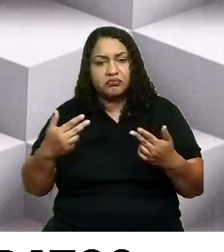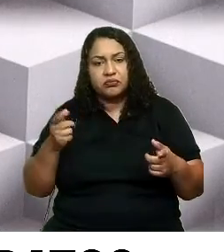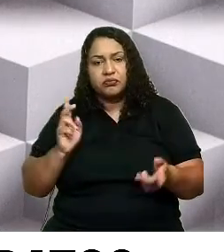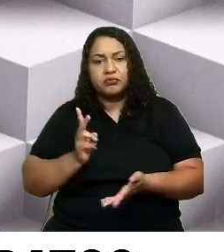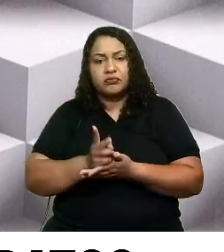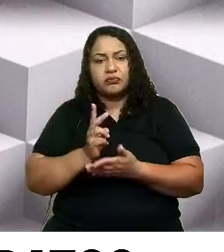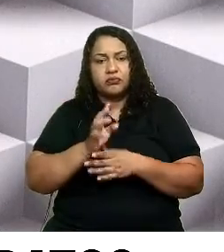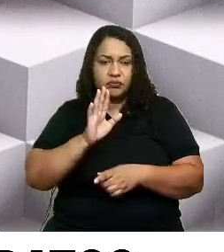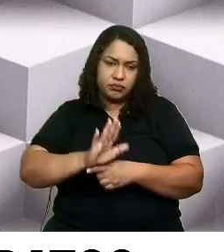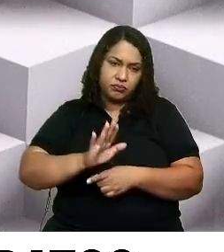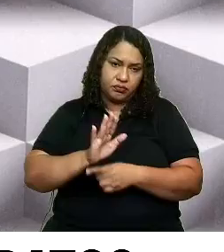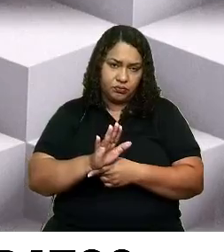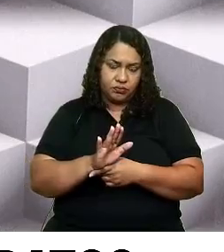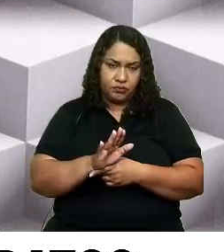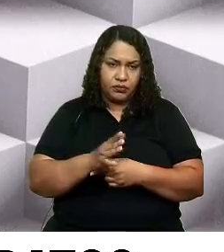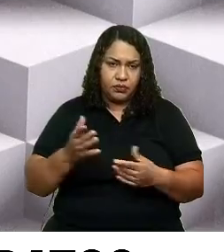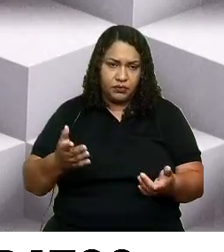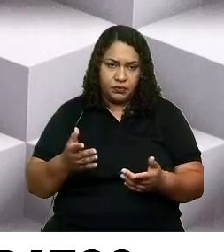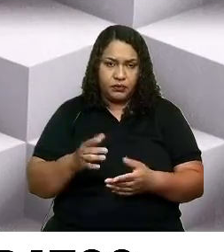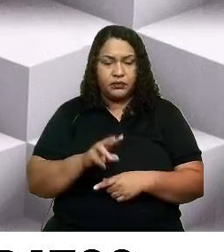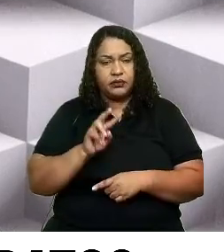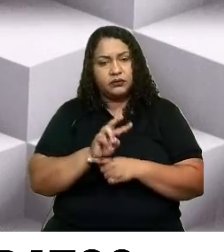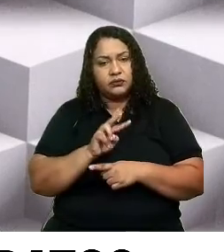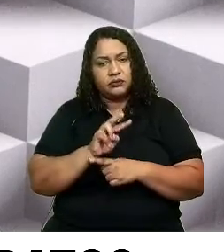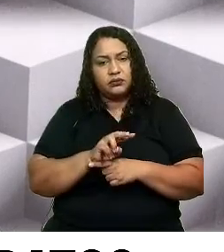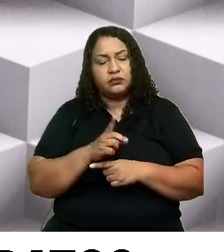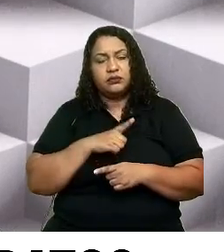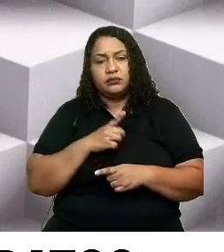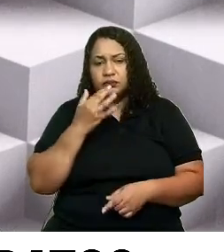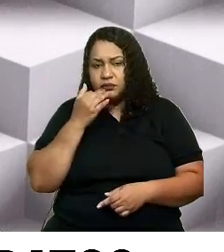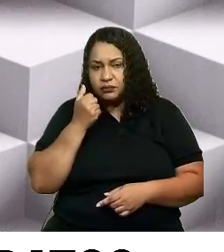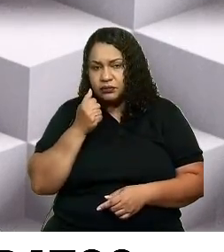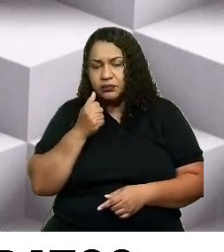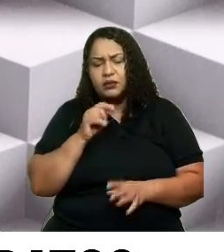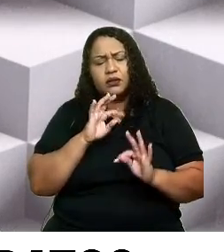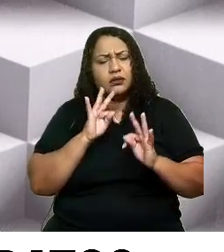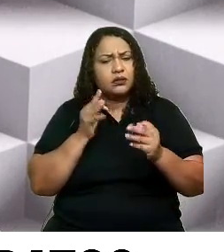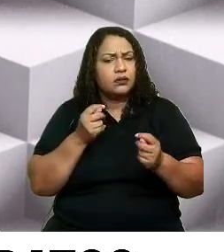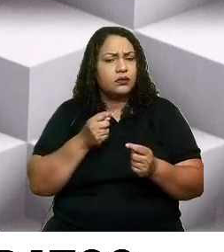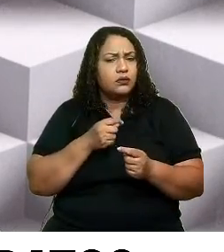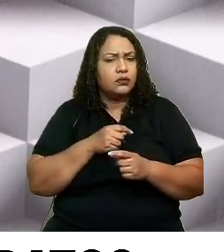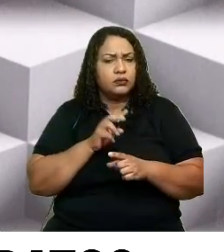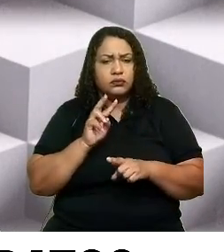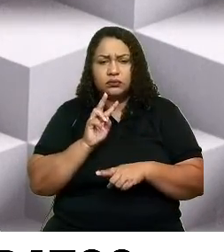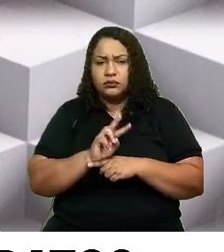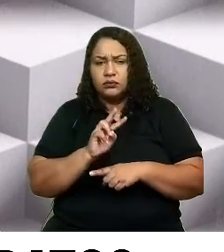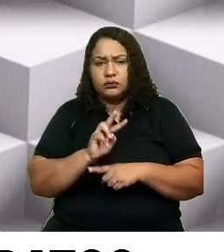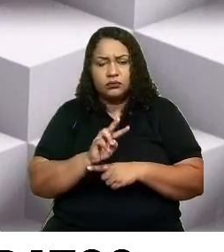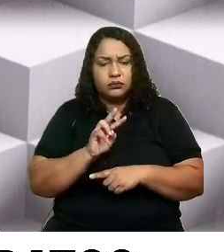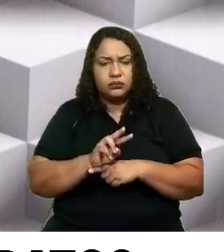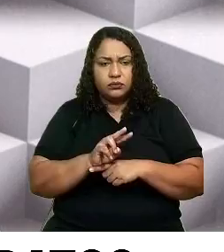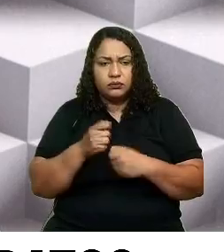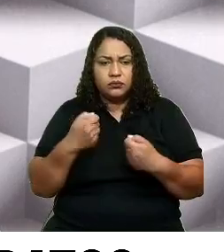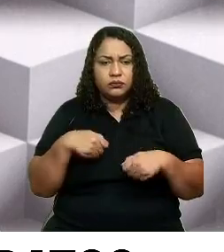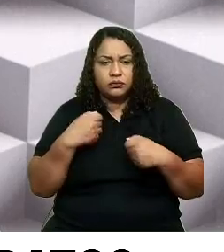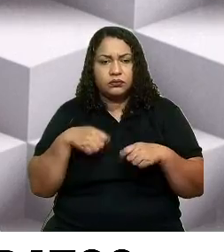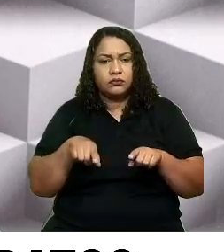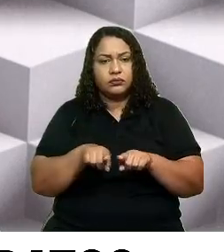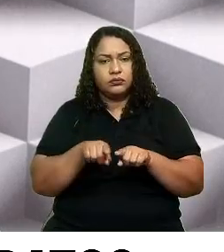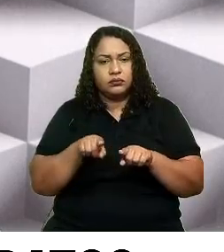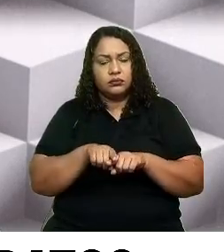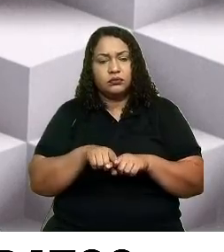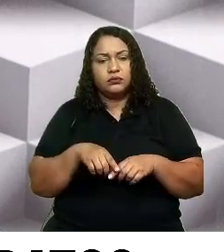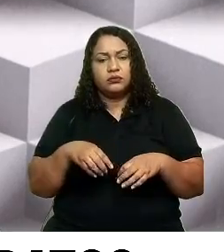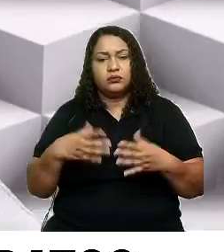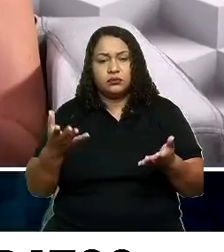sempre ajudam nessa situação e aí agora ele vai ser bem tratado alimentado receber todos os cuidados que ele precisa e vai